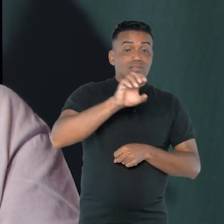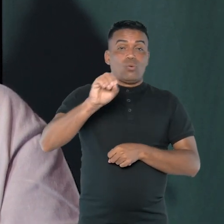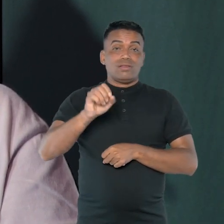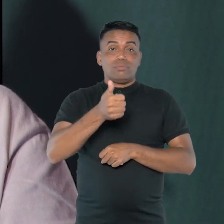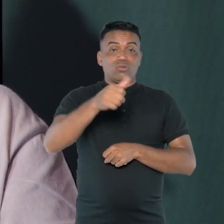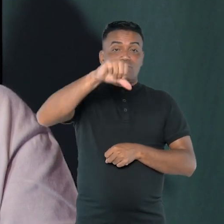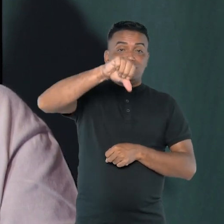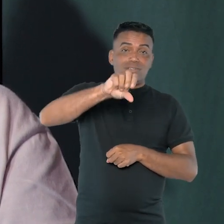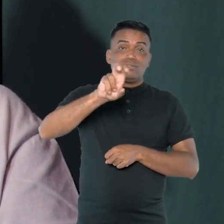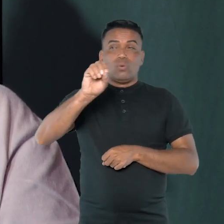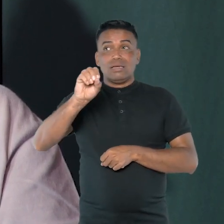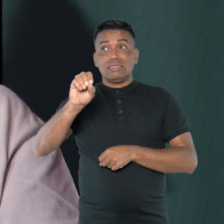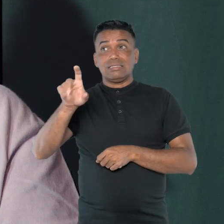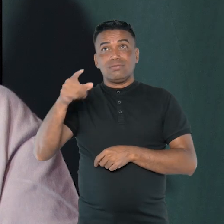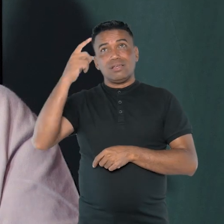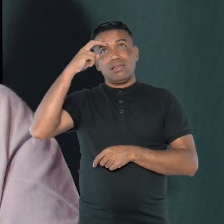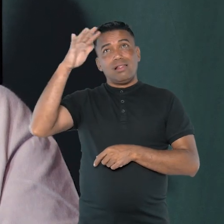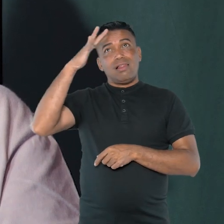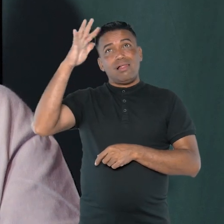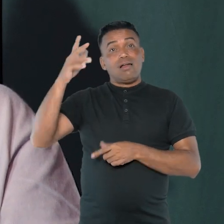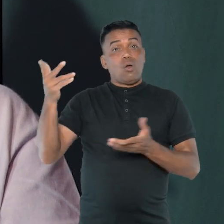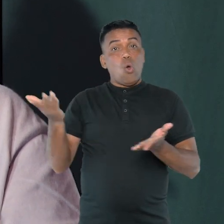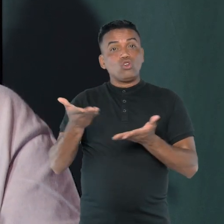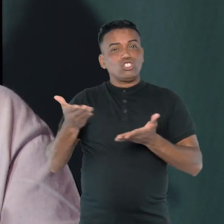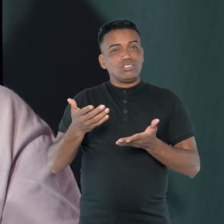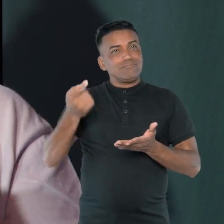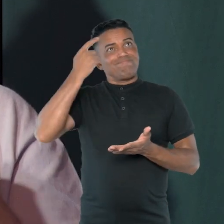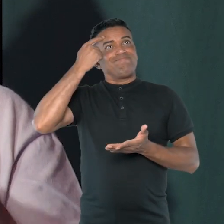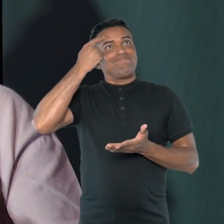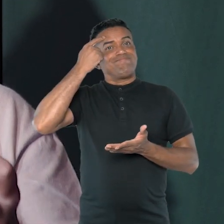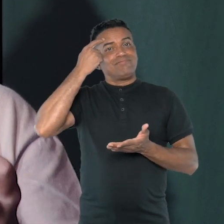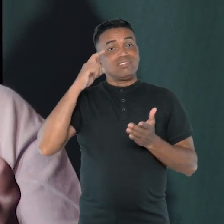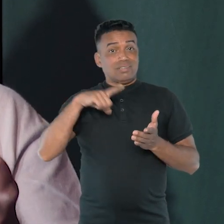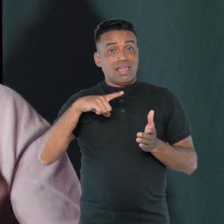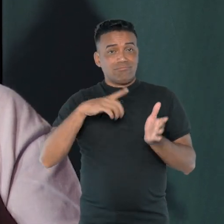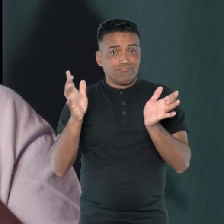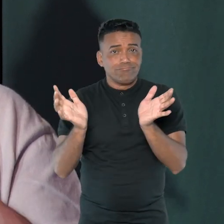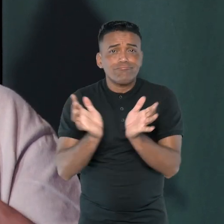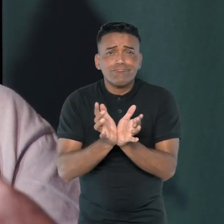E aí, se você se transporta para a realidade de hoje, nós temos um grupo